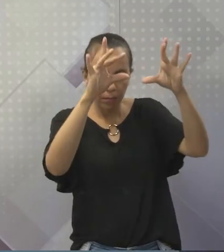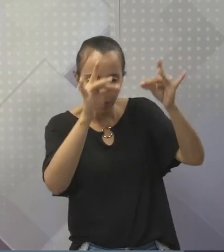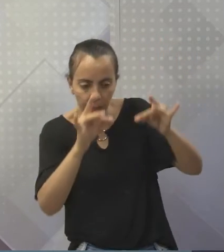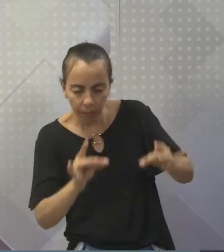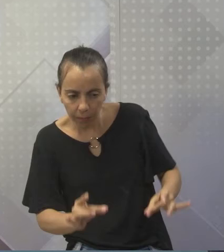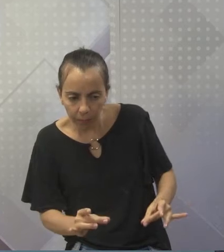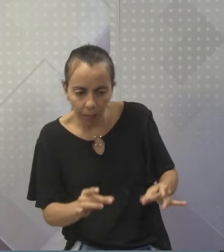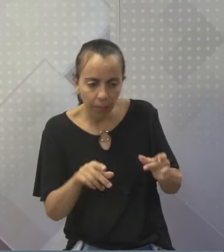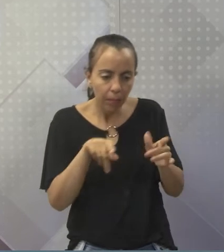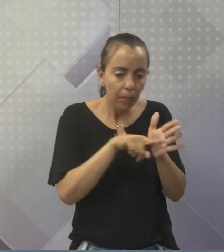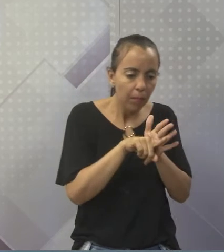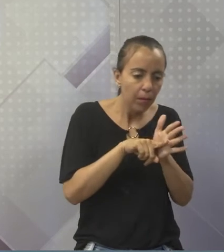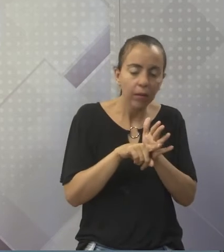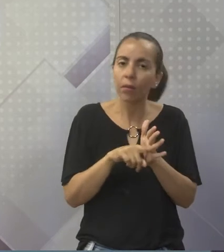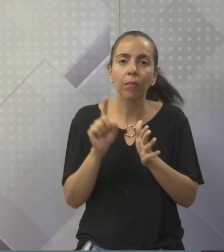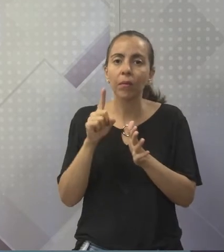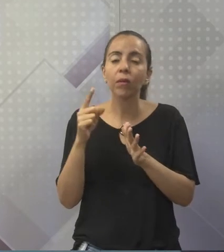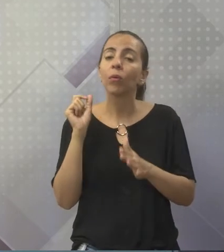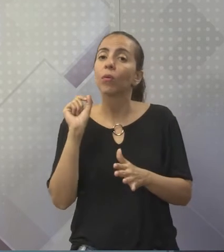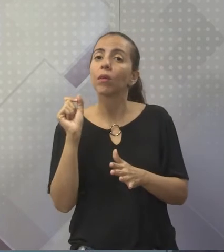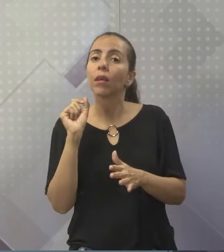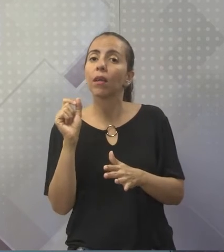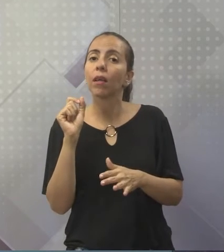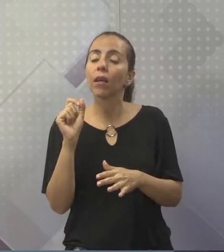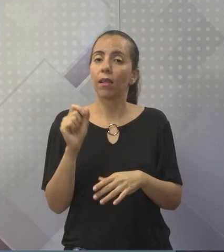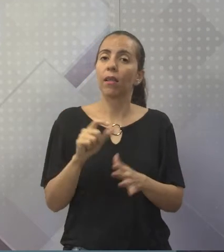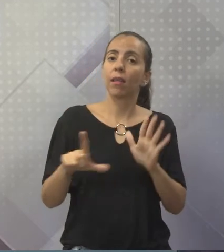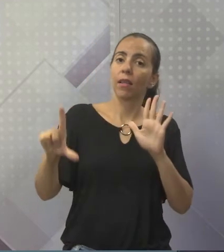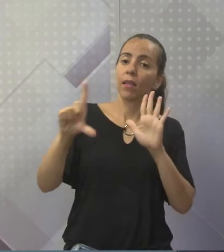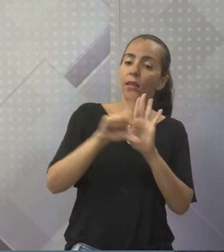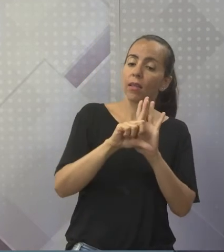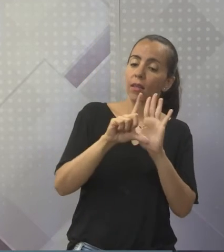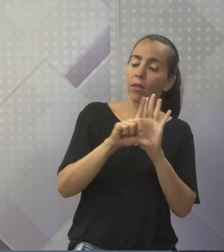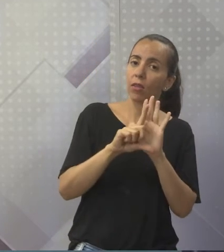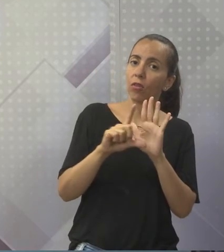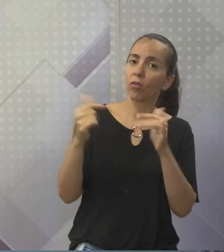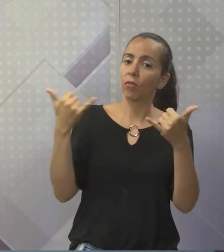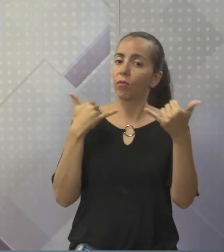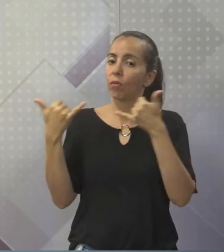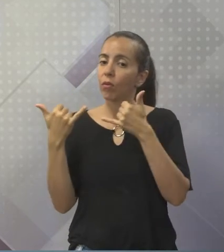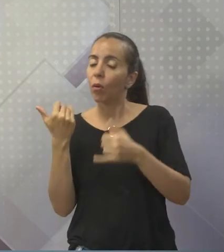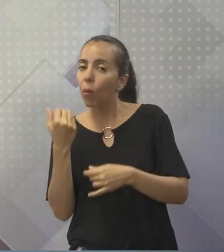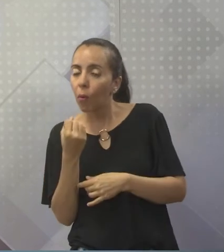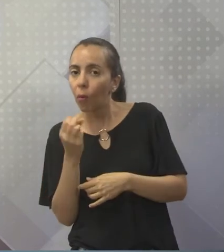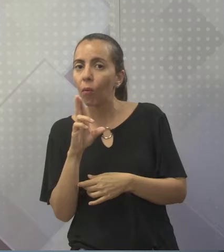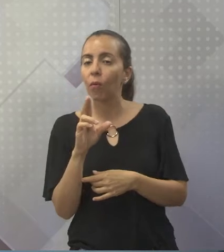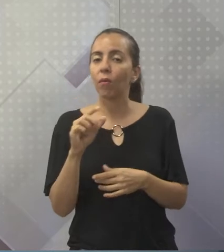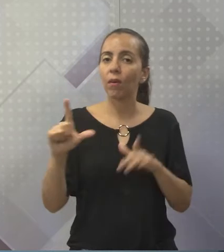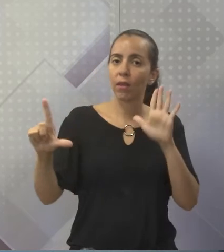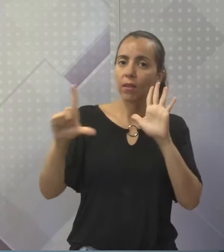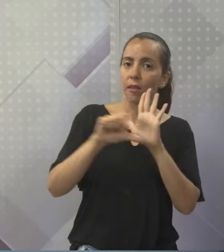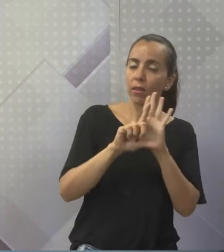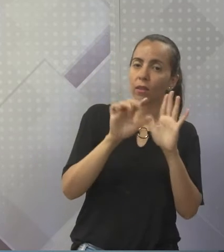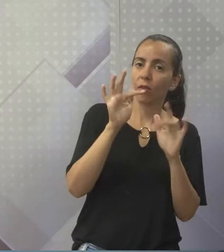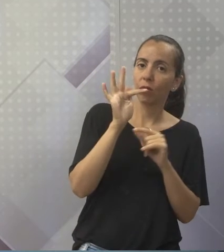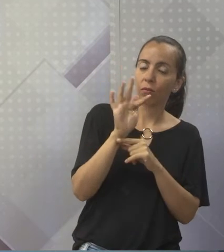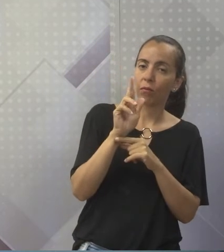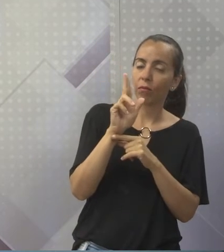chamado lei de formação ou lei de função. eu posso pegar a minha